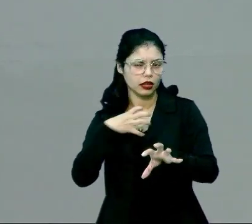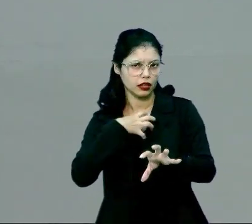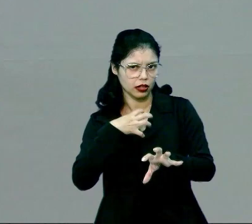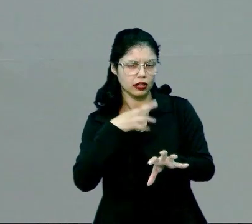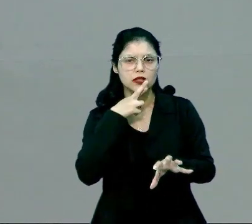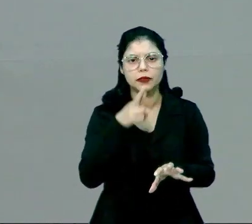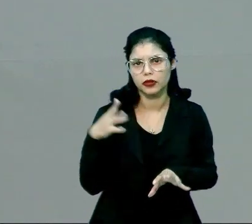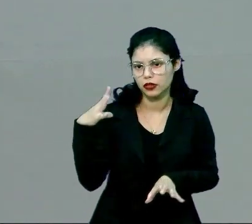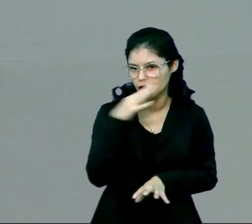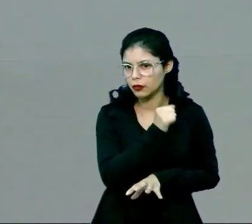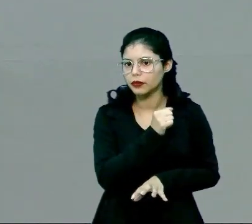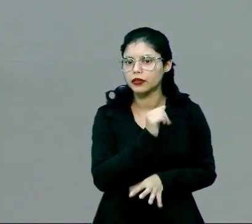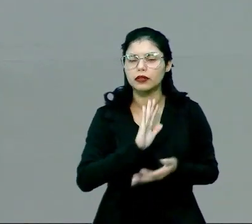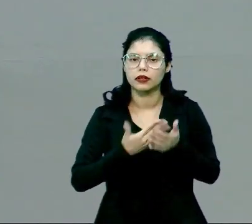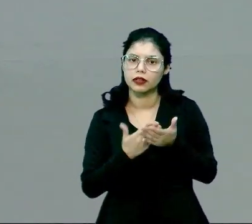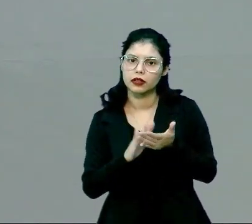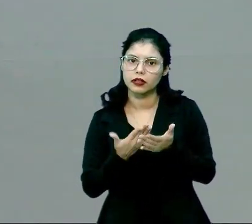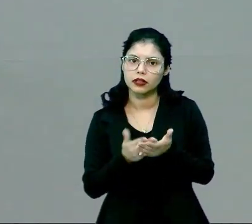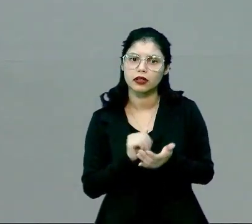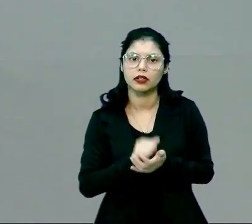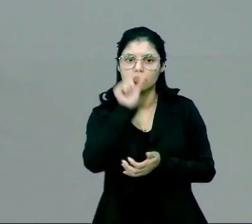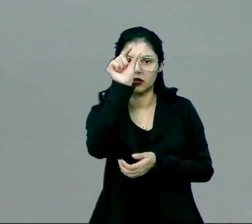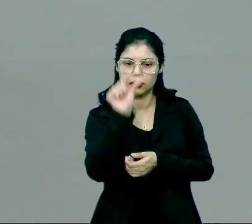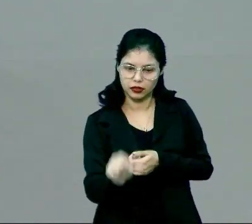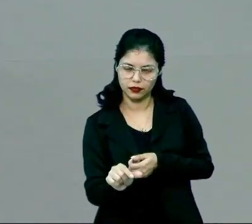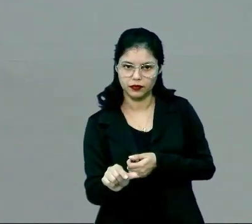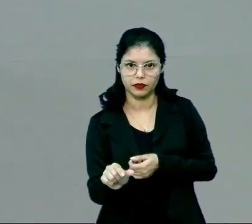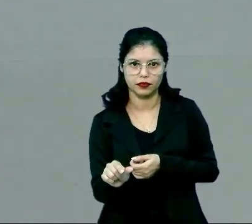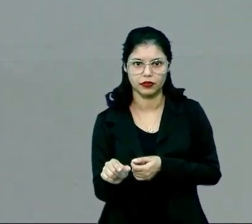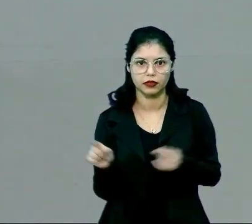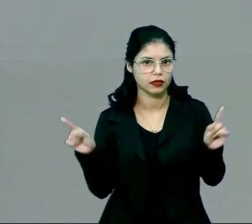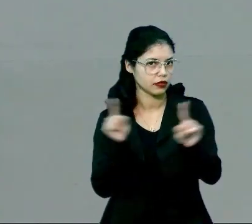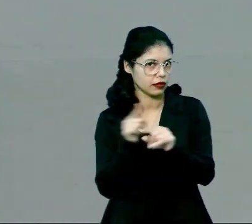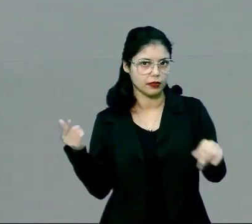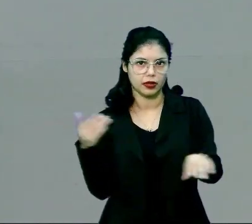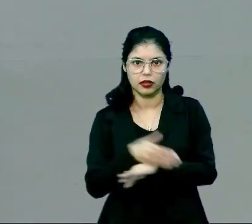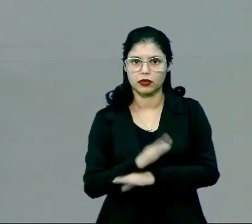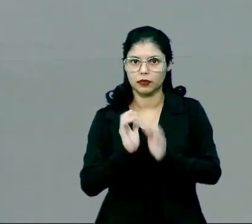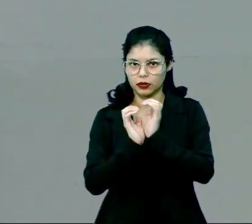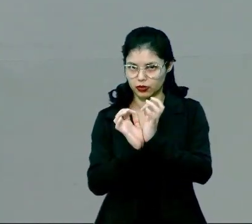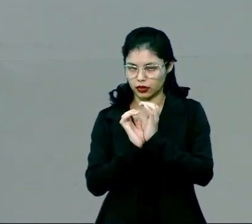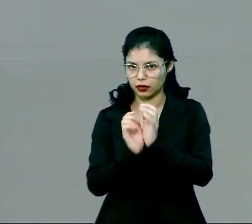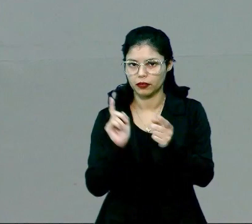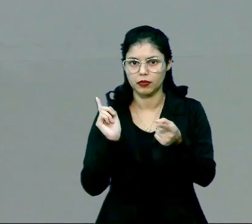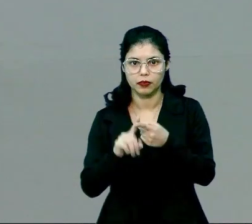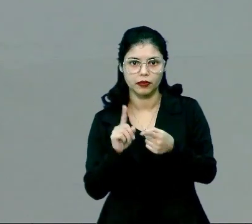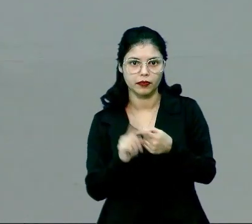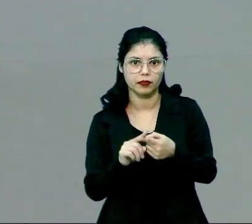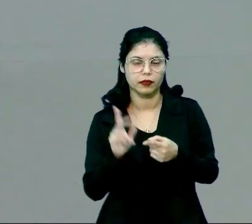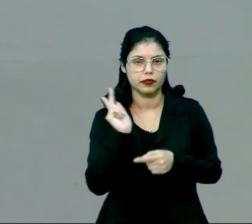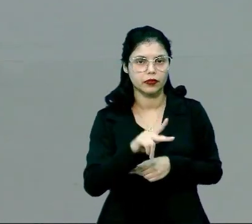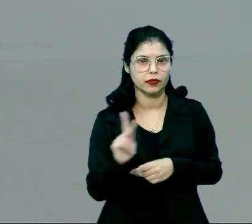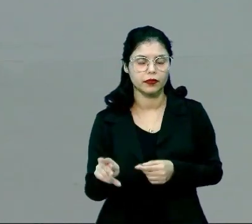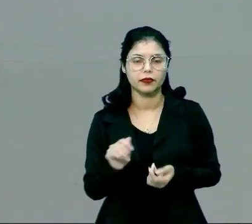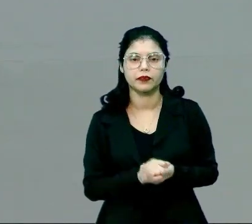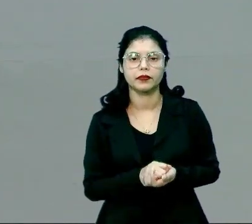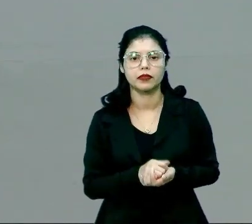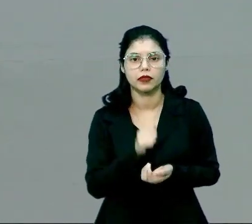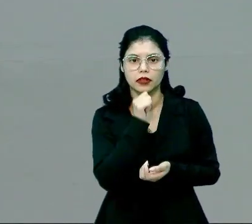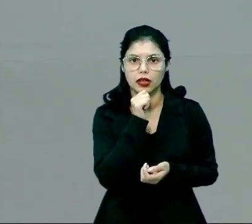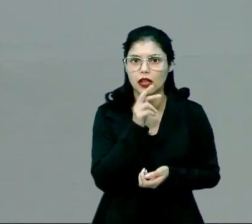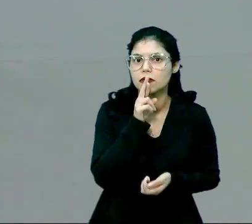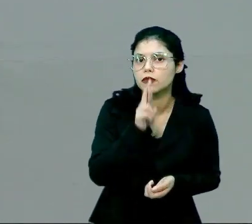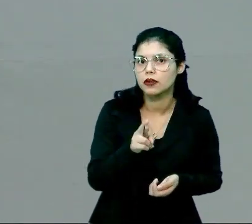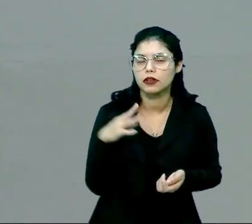Essa resposta, né, foi interpretada pela medula, não passou pelo cérebro. Por que, professor, isso acontece? Porque tem que